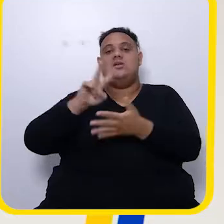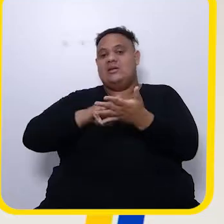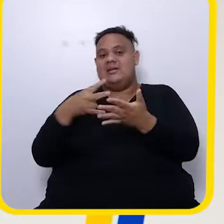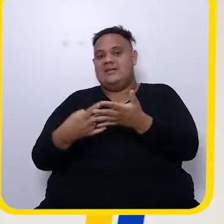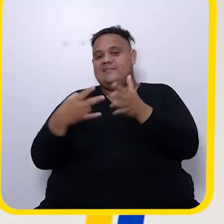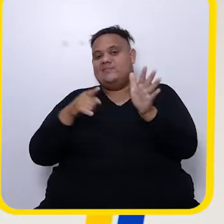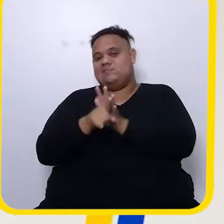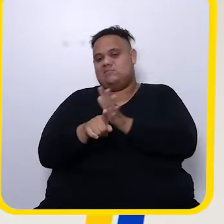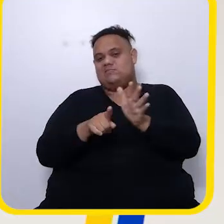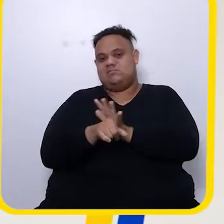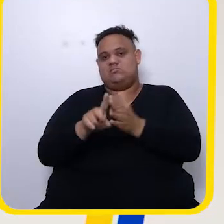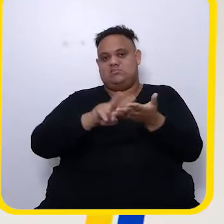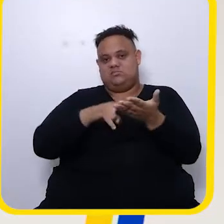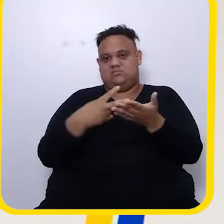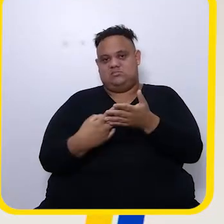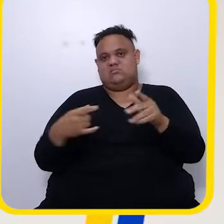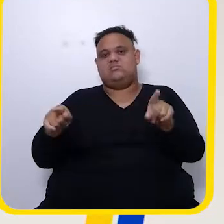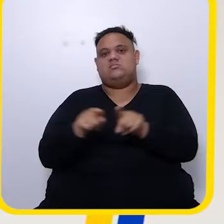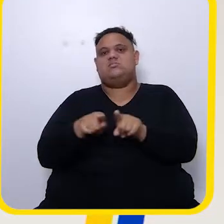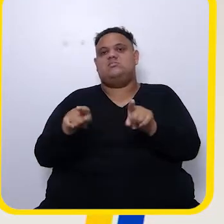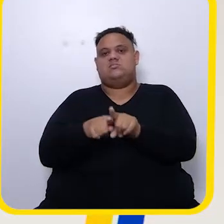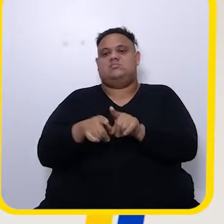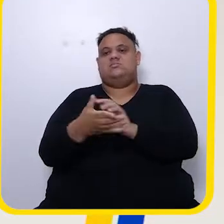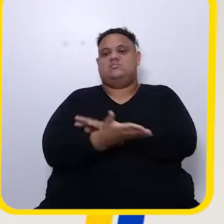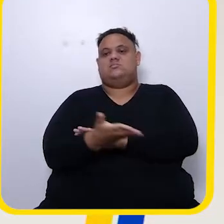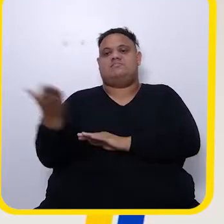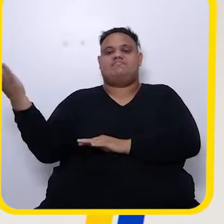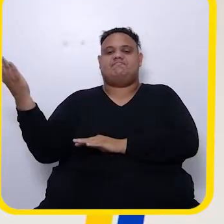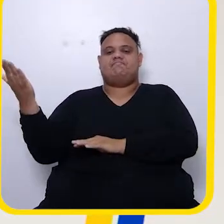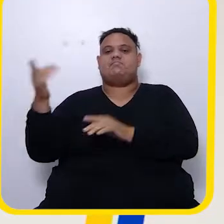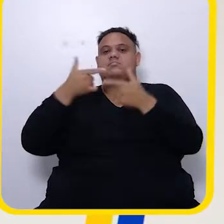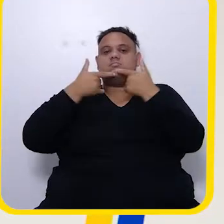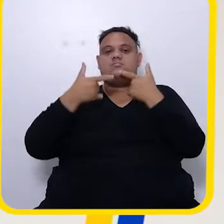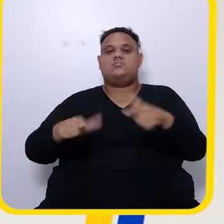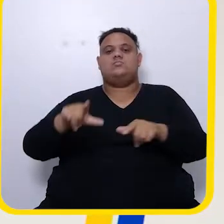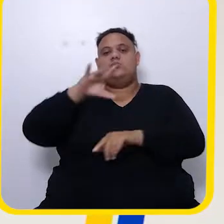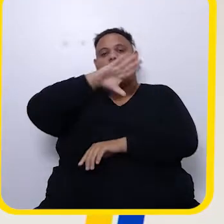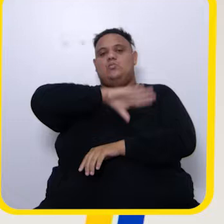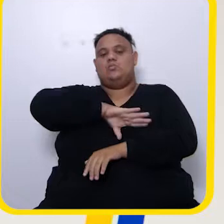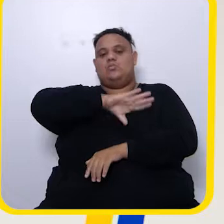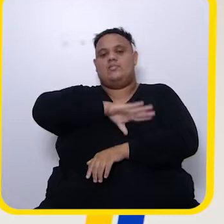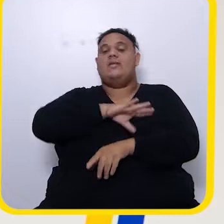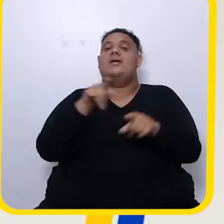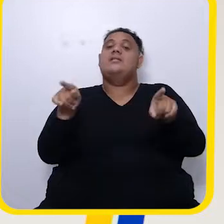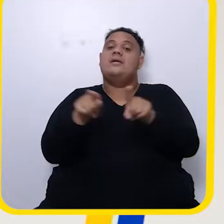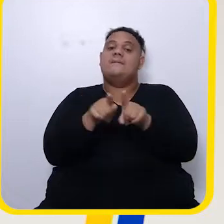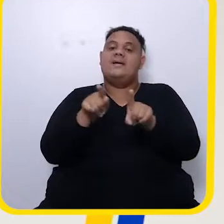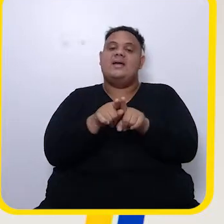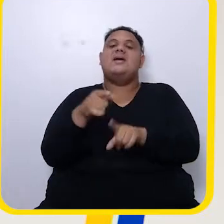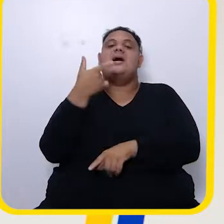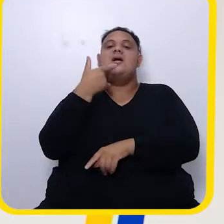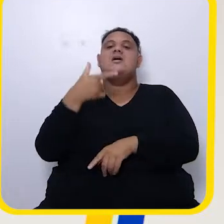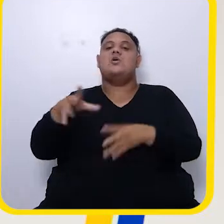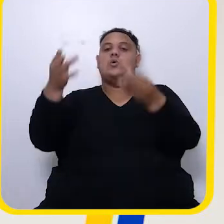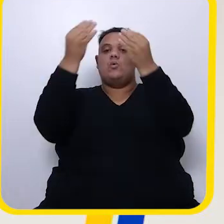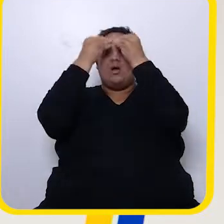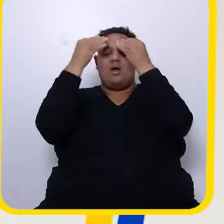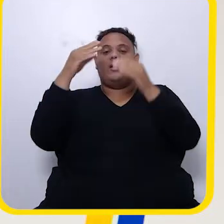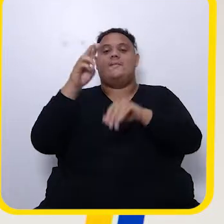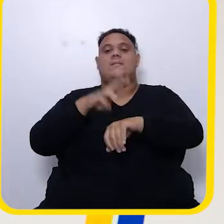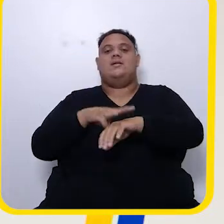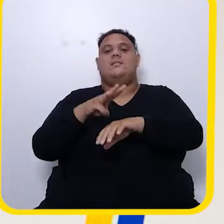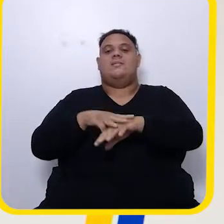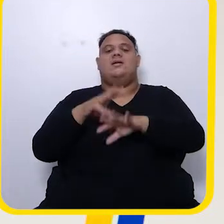questão e traduzir ela da língua portuguesa para a linguagem matemática, ou seja, do português para o